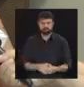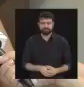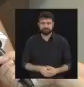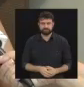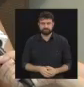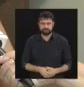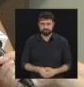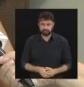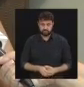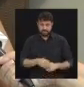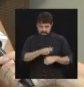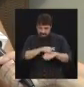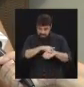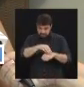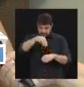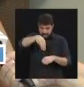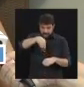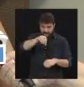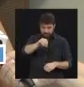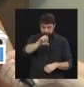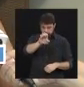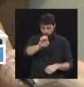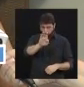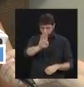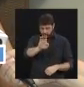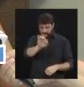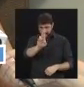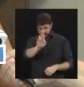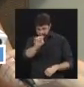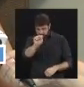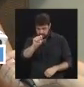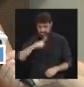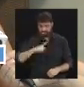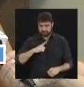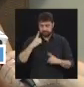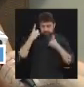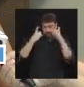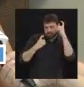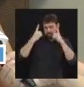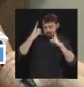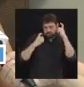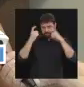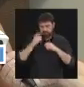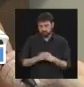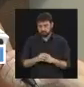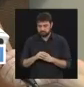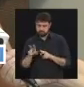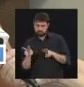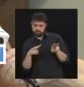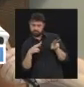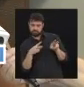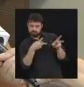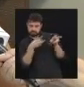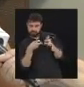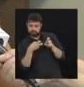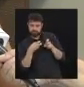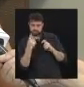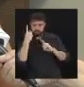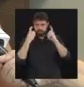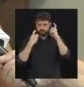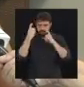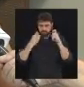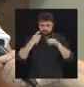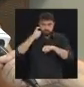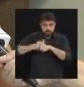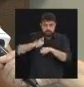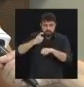A síndrome de Moebius, ela está literalmente no rosto, né? A hora que você chega, você vê uma limitação